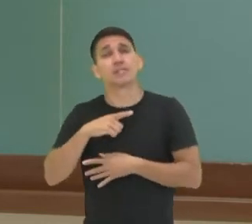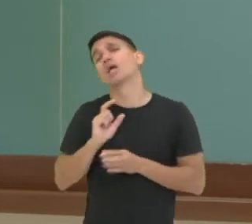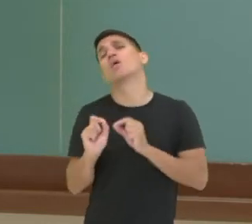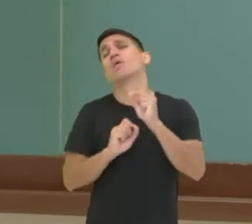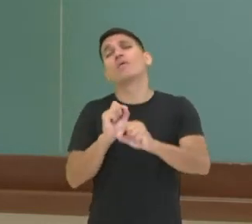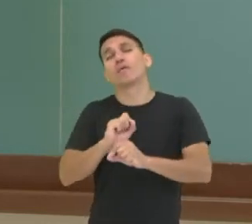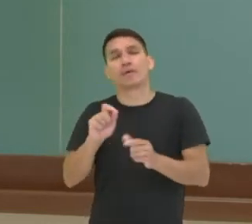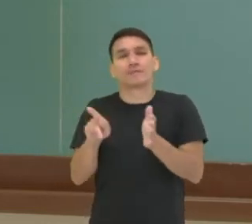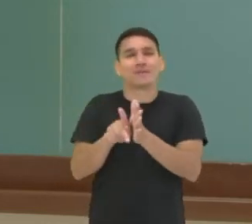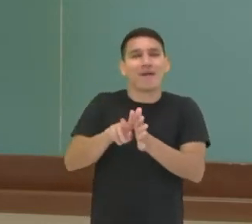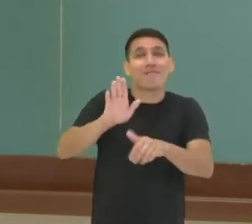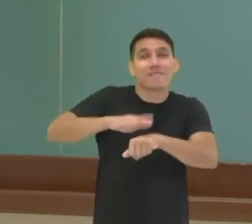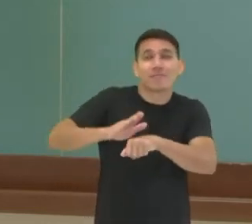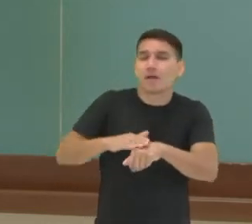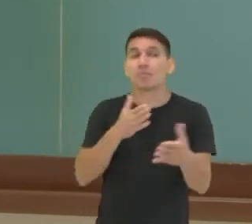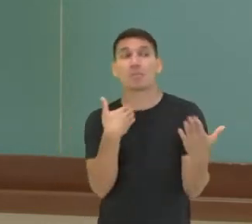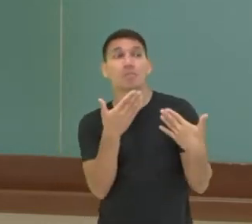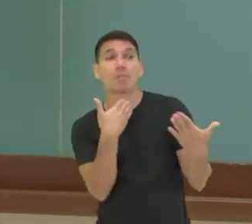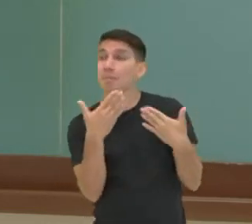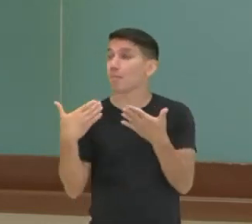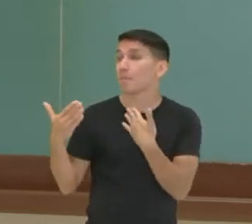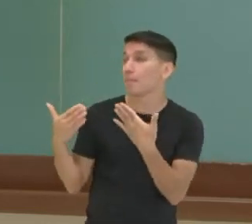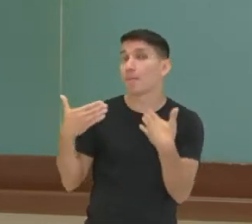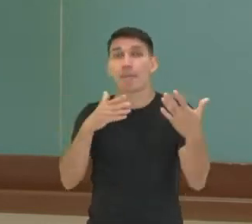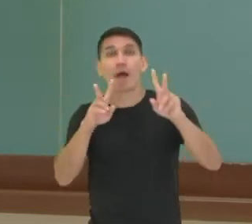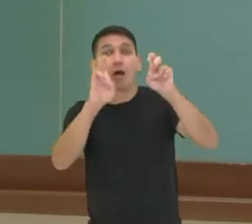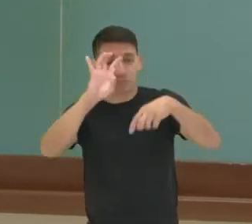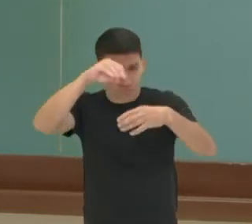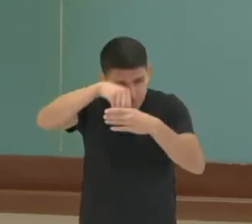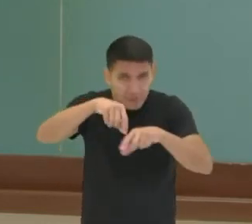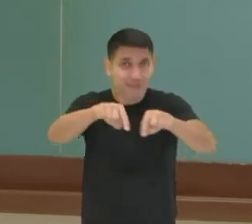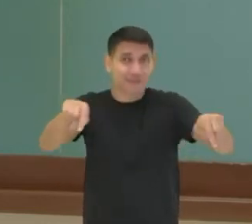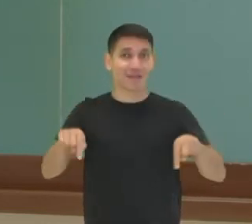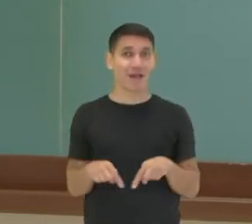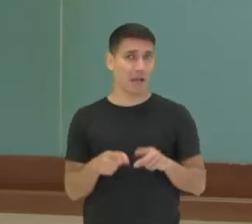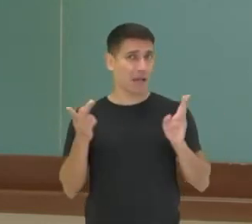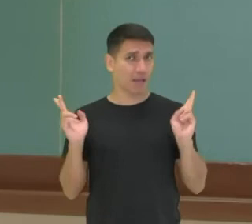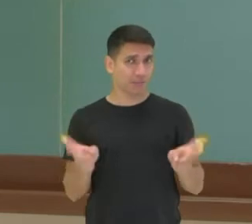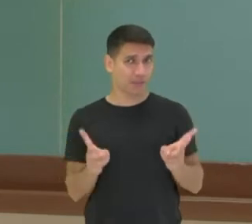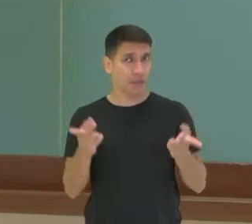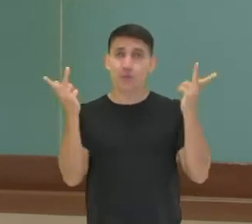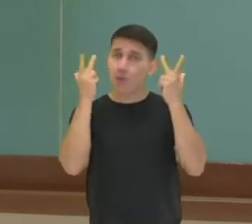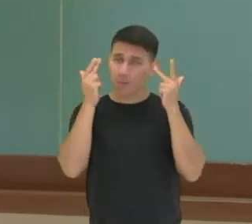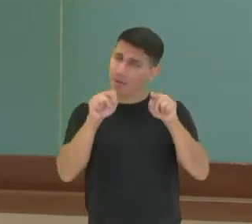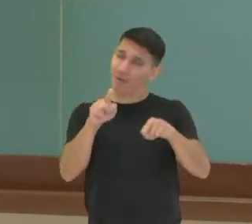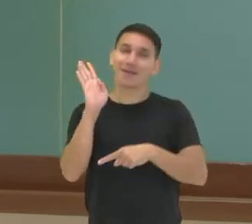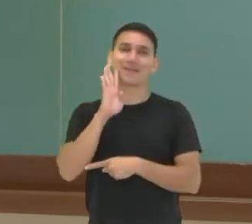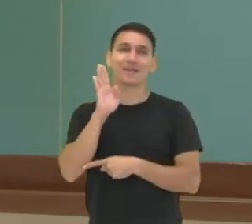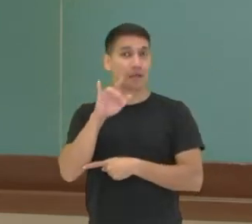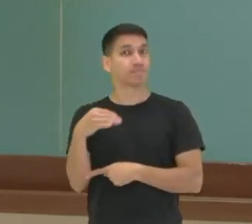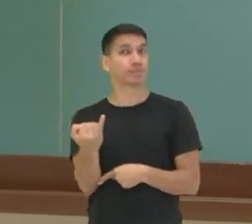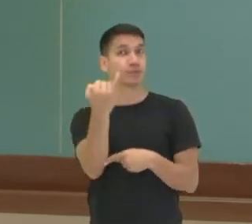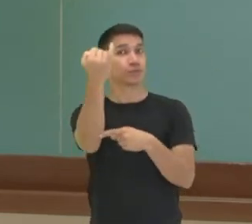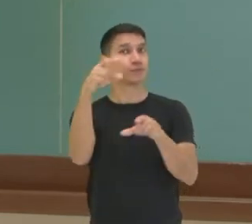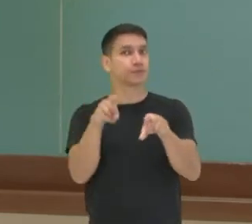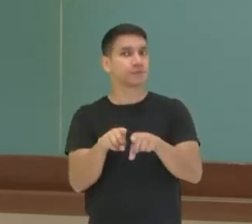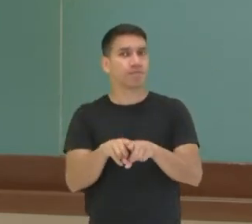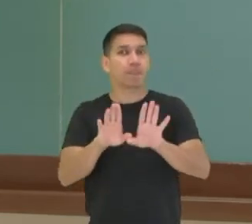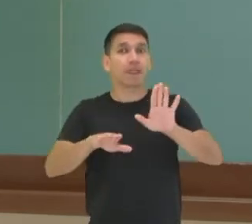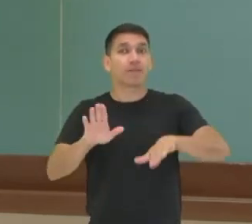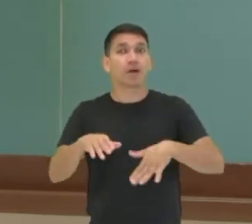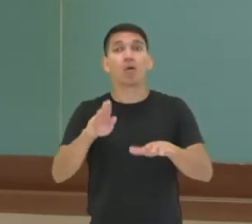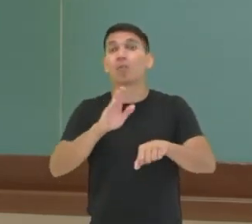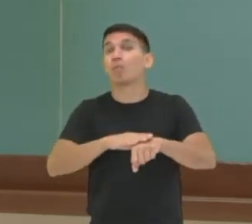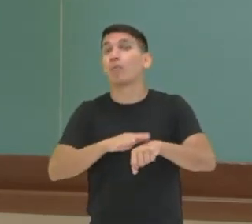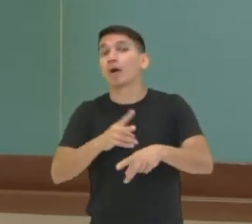vocês costumam comentar também, às vezes dentro da sala de aula. Isso é legal, isso é importante, Então, nas resenhas